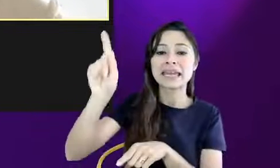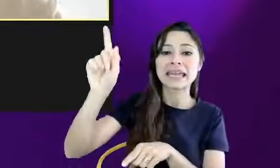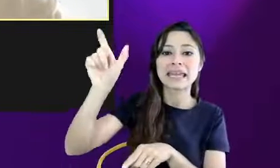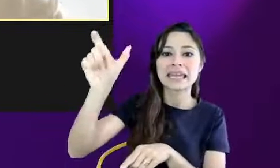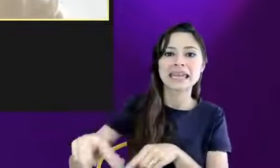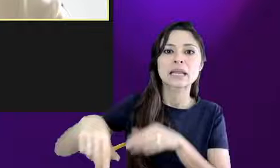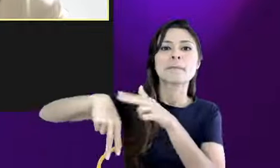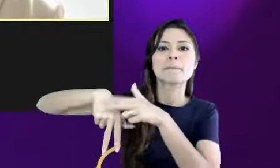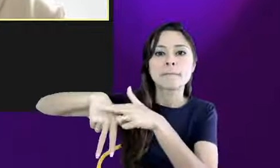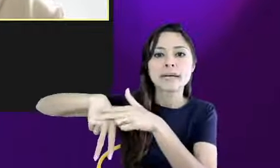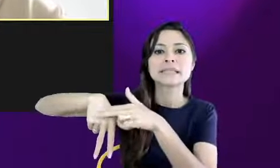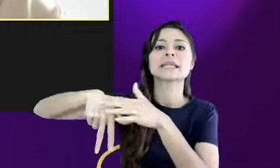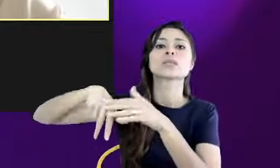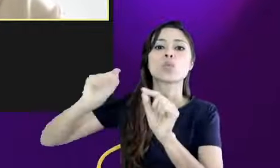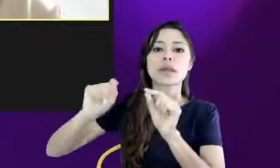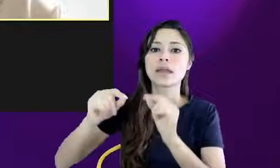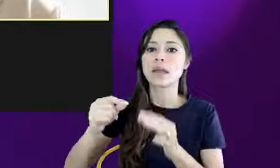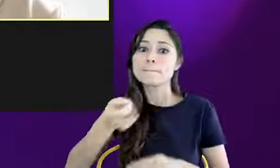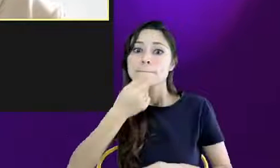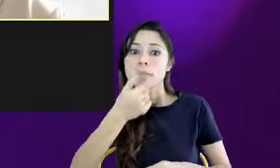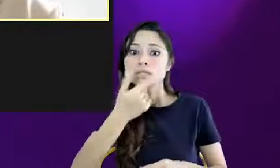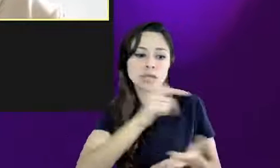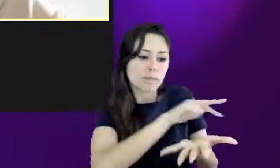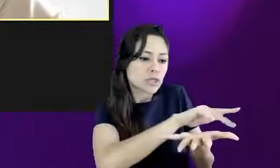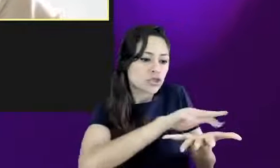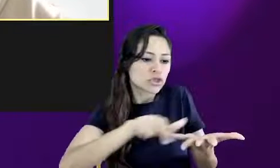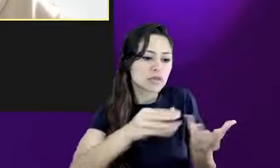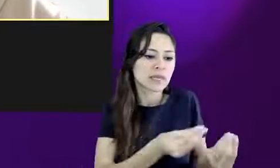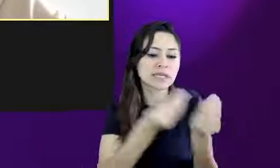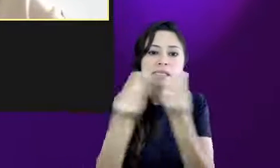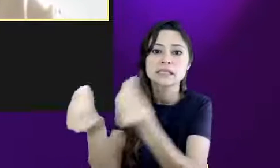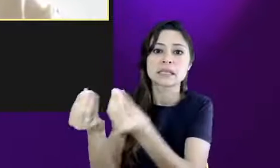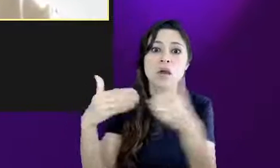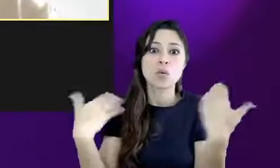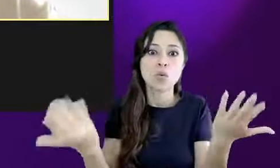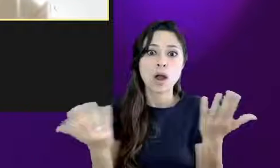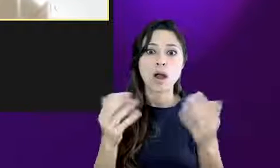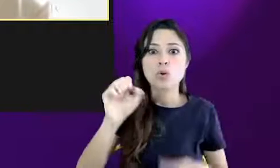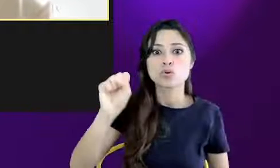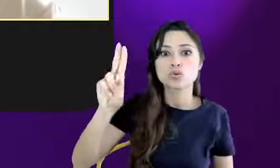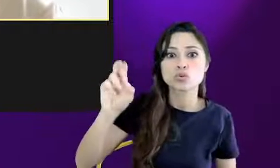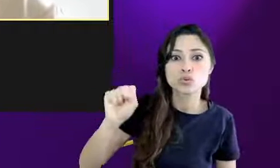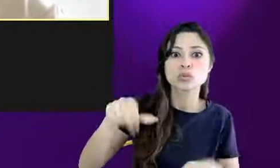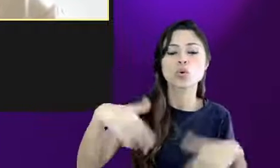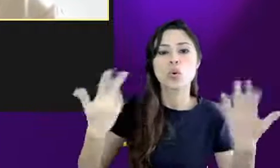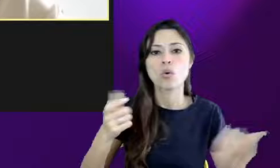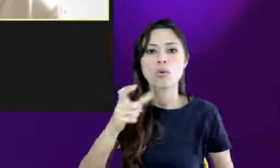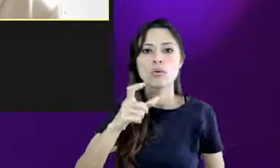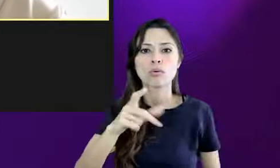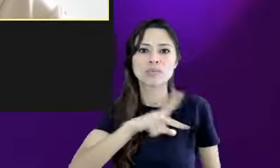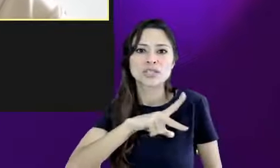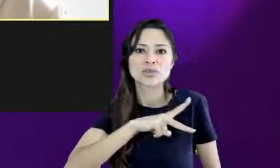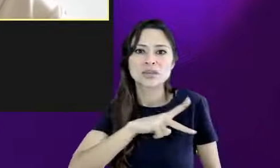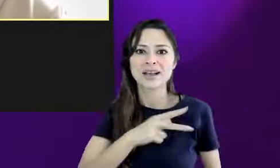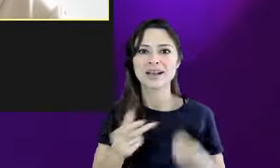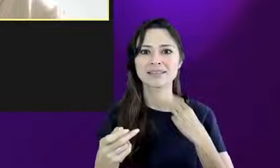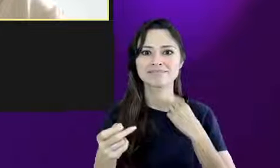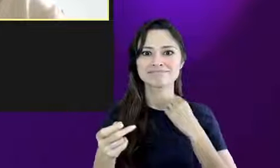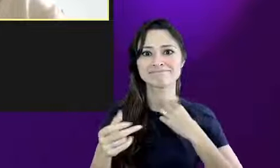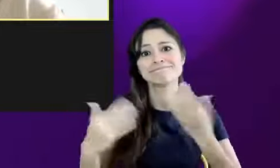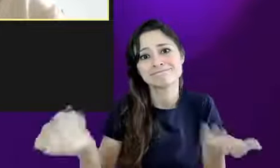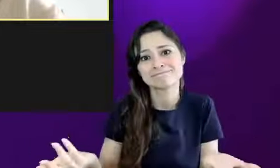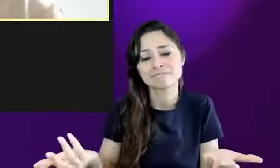doença, os medicamentos que nós temos disponíveis, se é no serviço público, no serviço privado, e, obviamente, que os dados